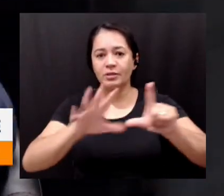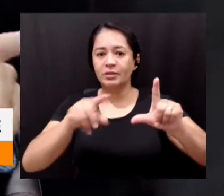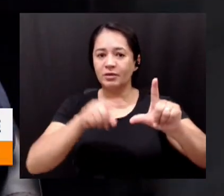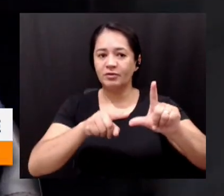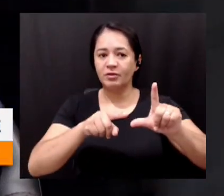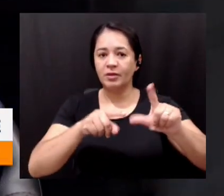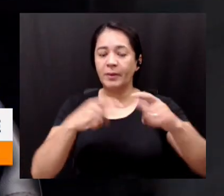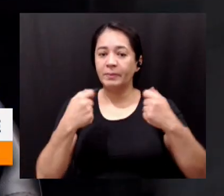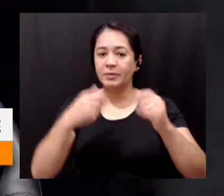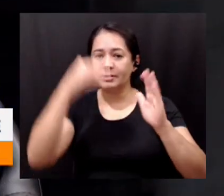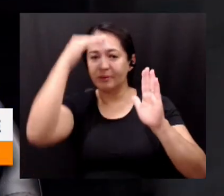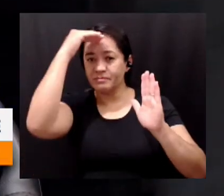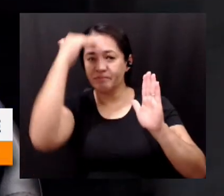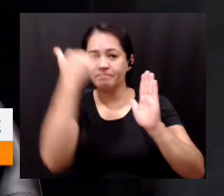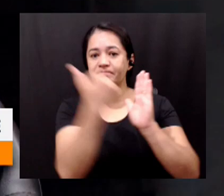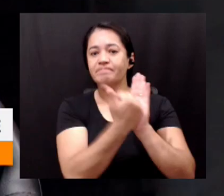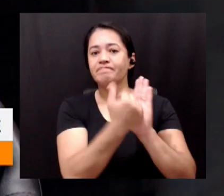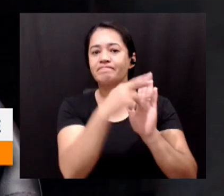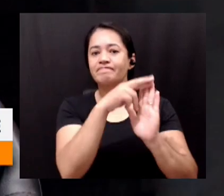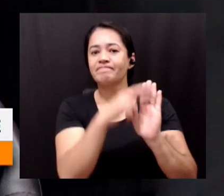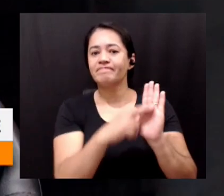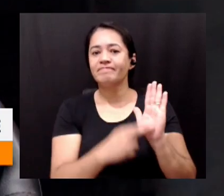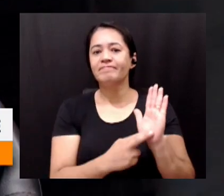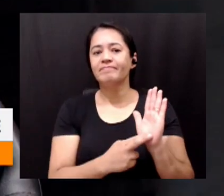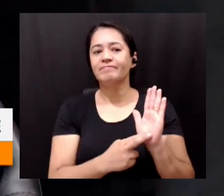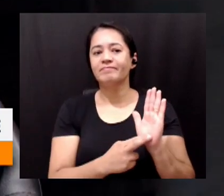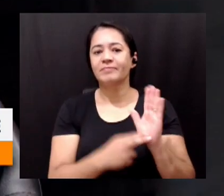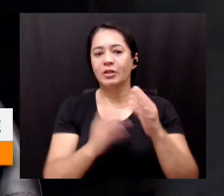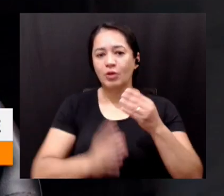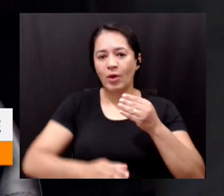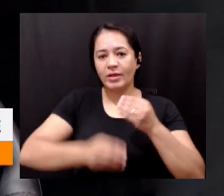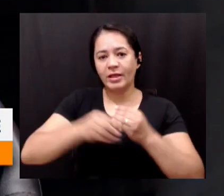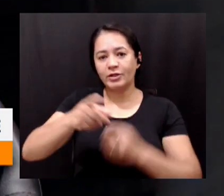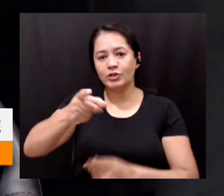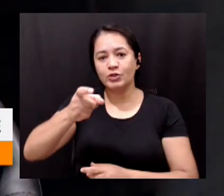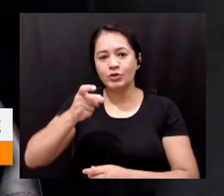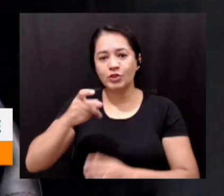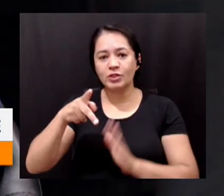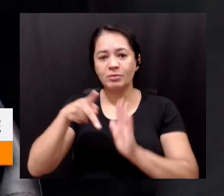a regulamentação do anexo X aí do CONAR, né? Para poder